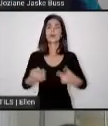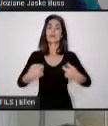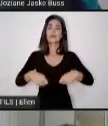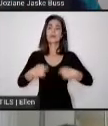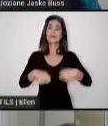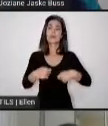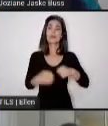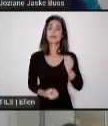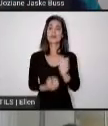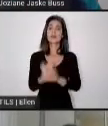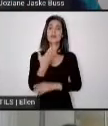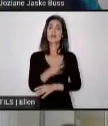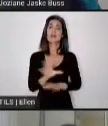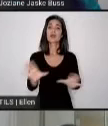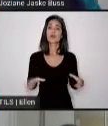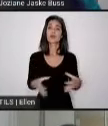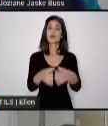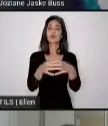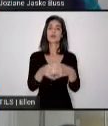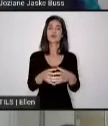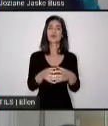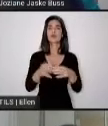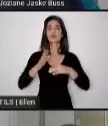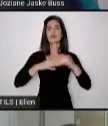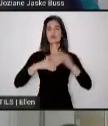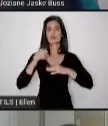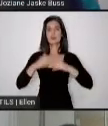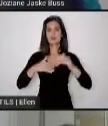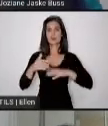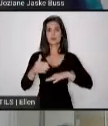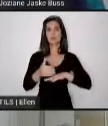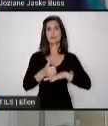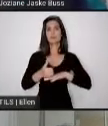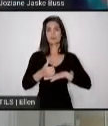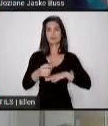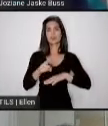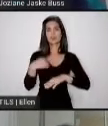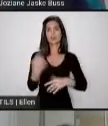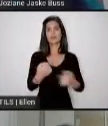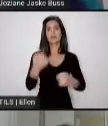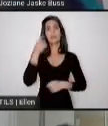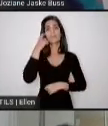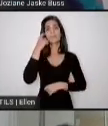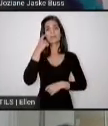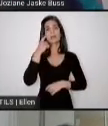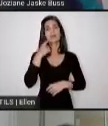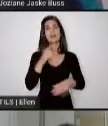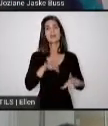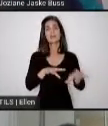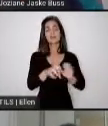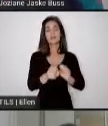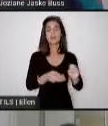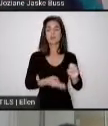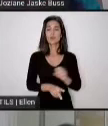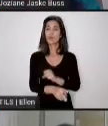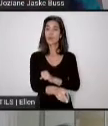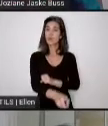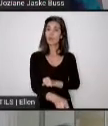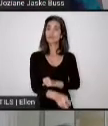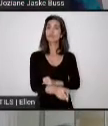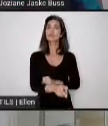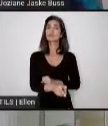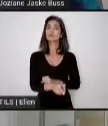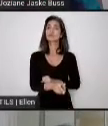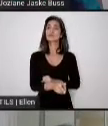de um coletivo de profissionais, que a gente possa pensar essa formação continuada, reconstruindo as